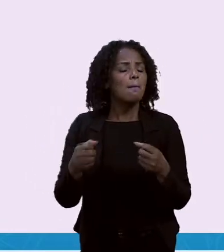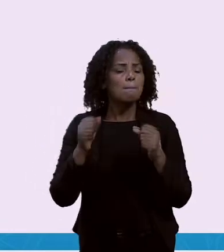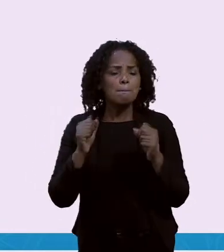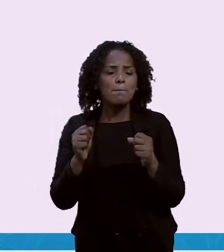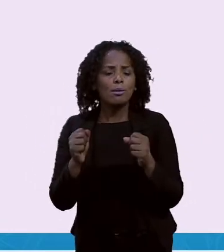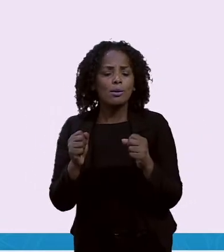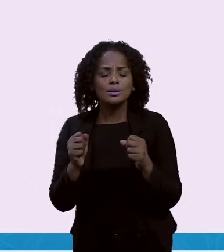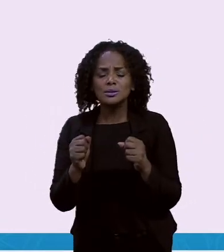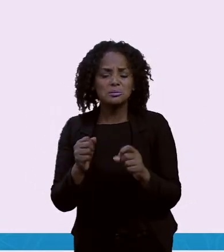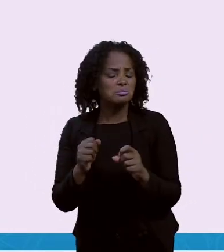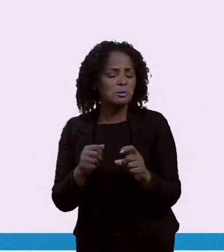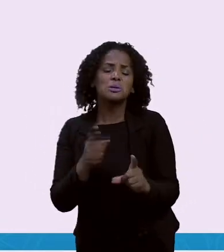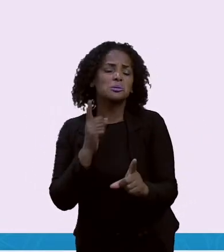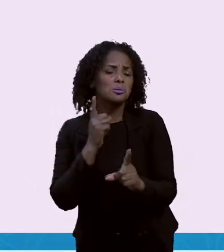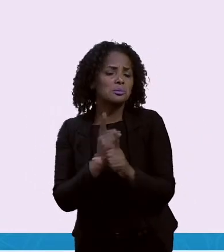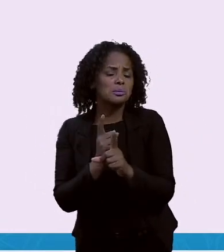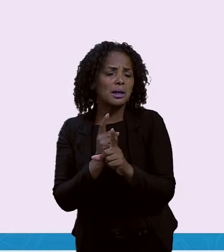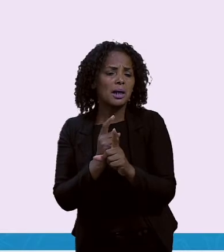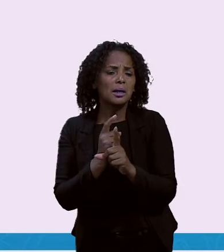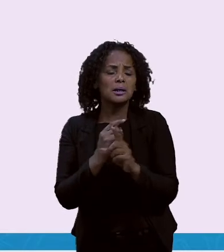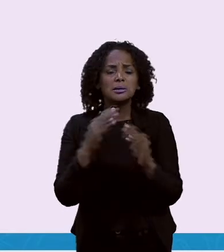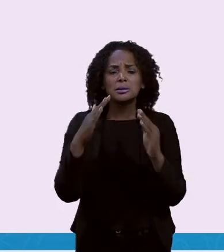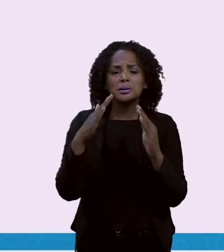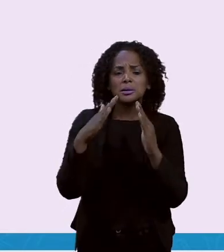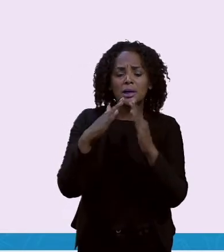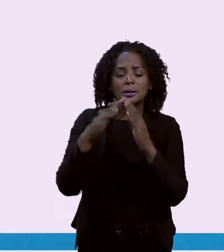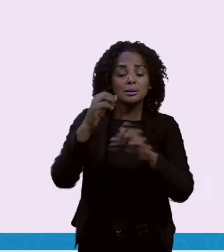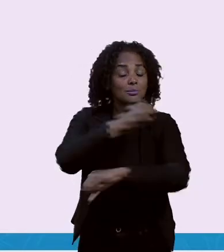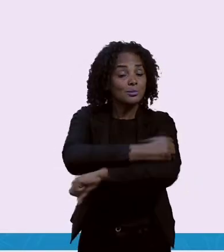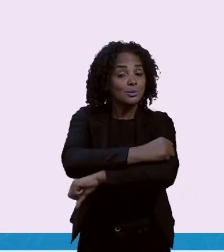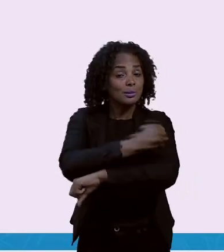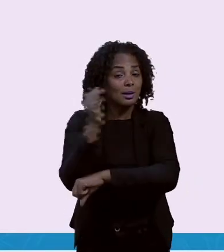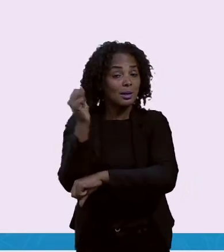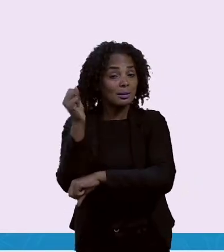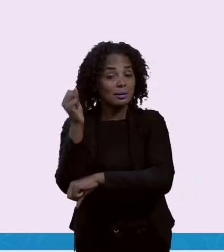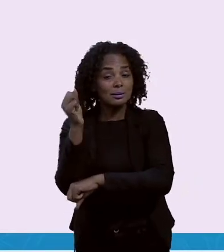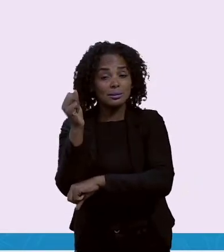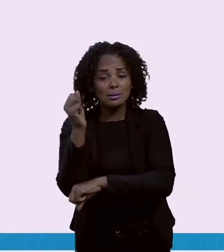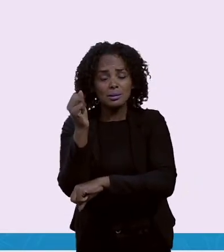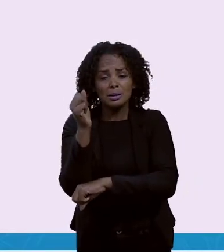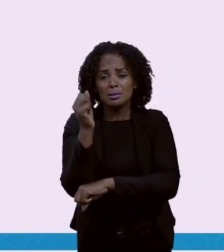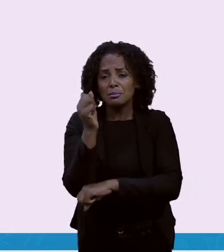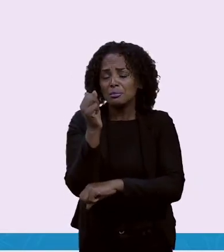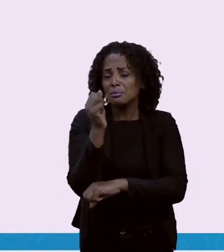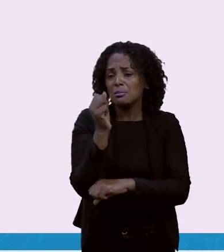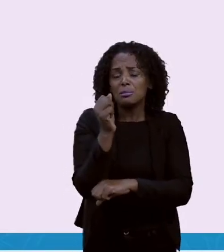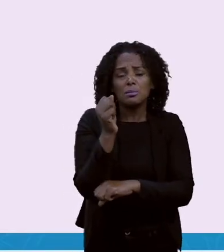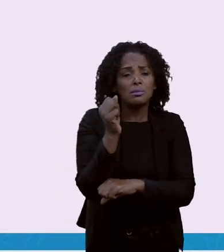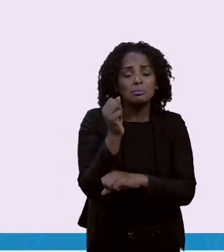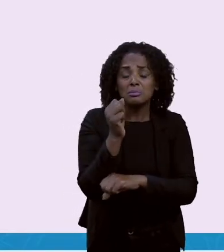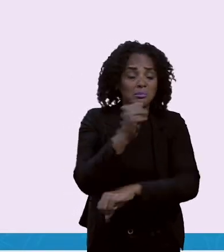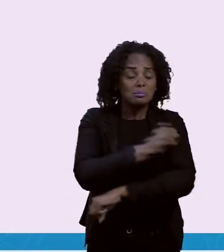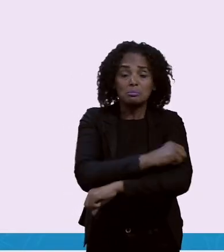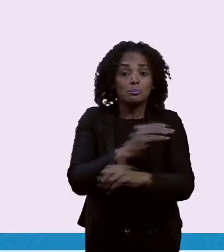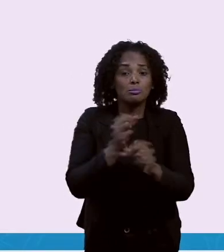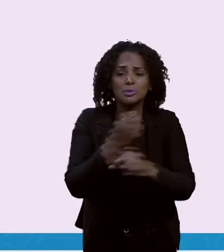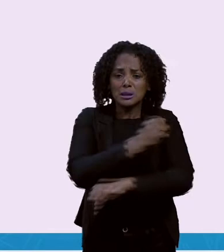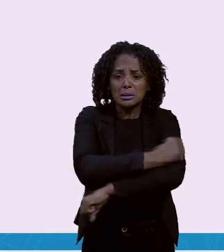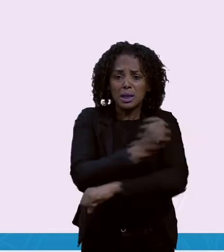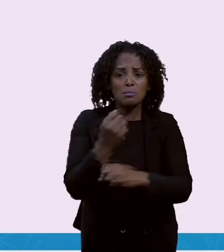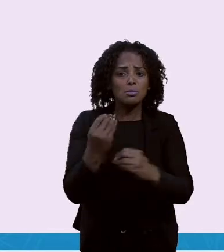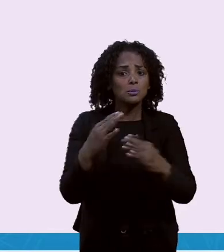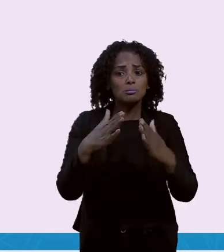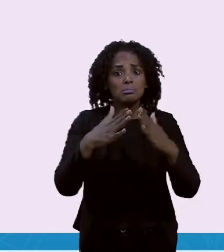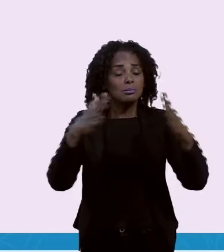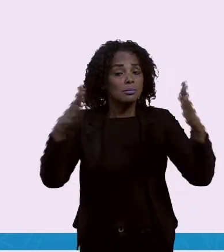Nós encontramos aí casas muito modernas que a janela ela chega a possuir ali uma parede inteira. Vocês